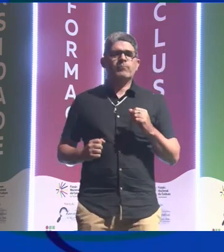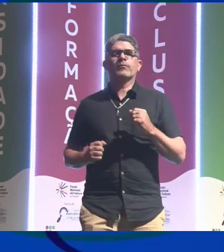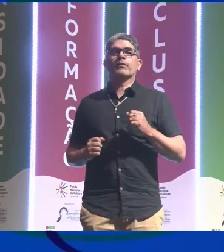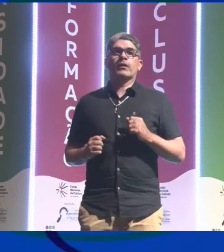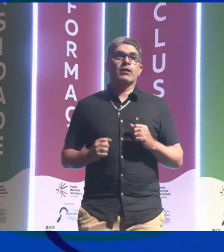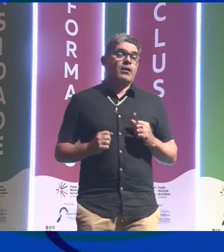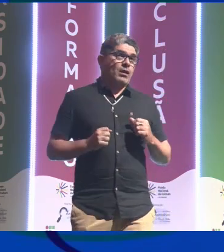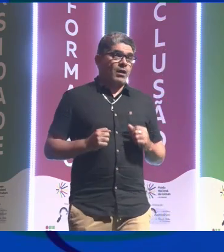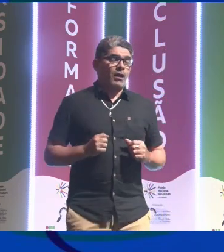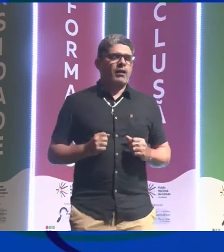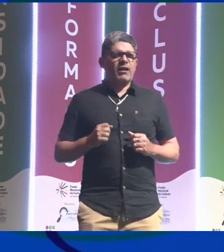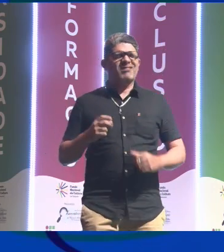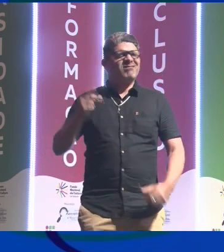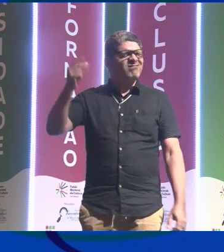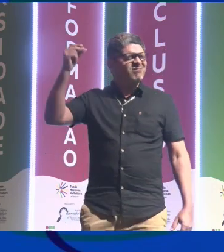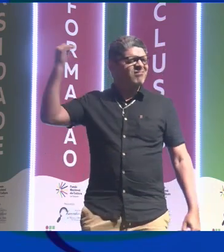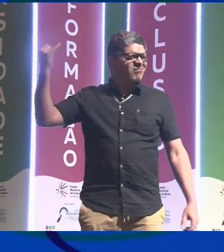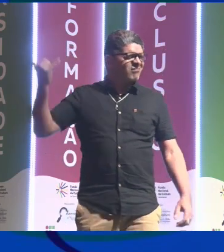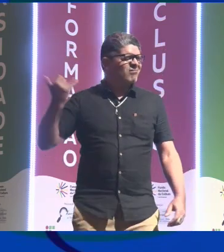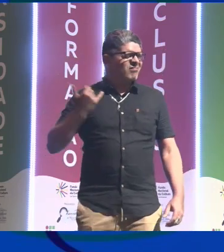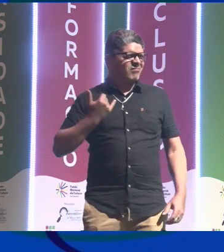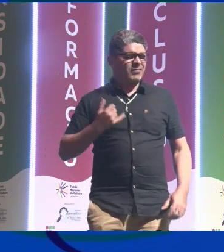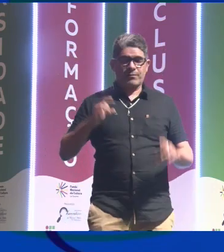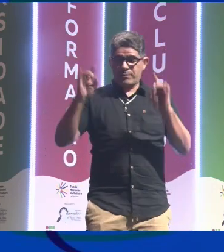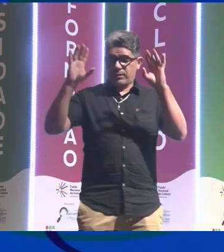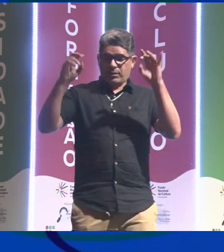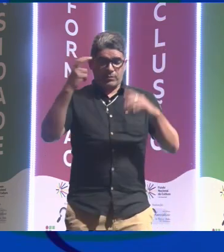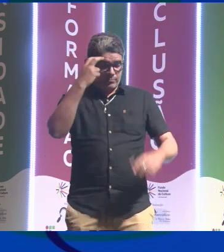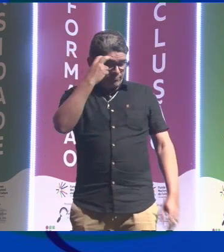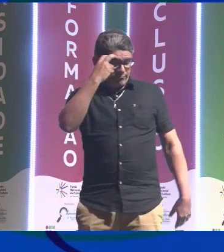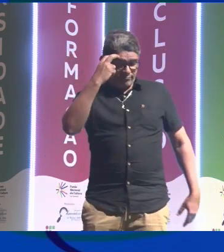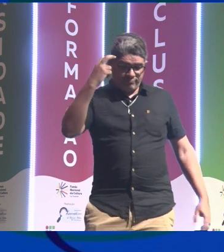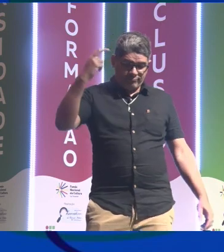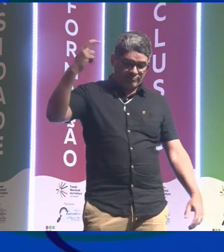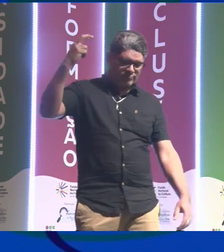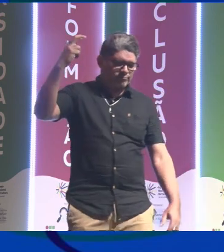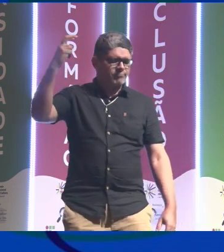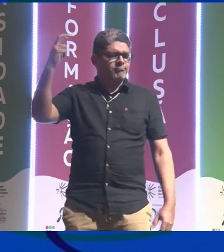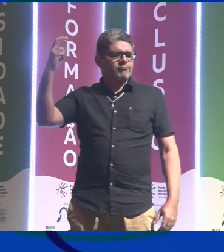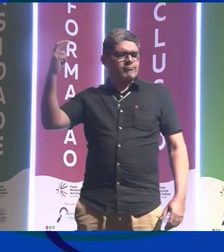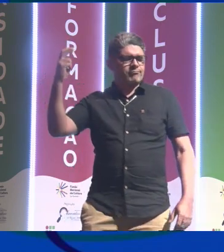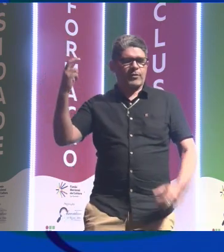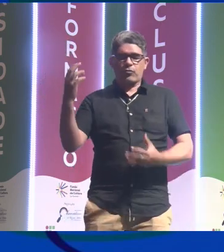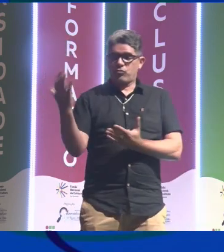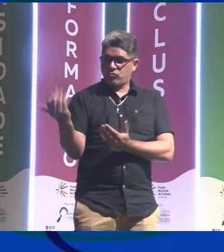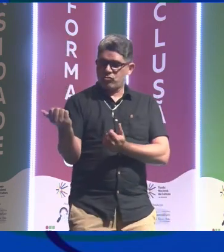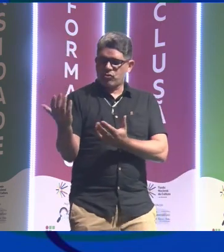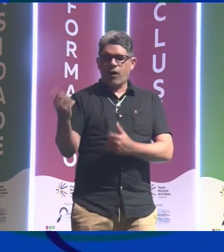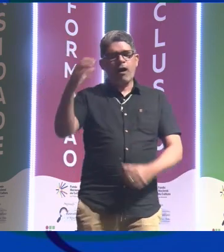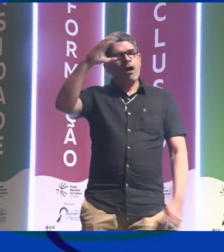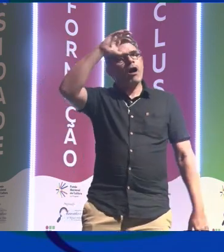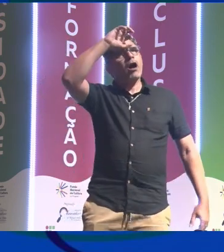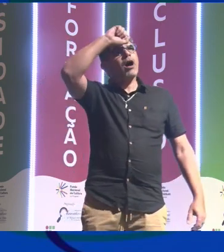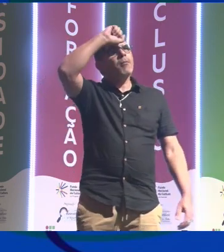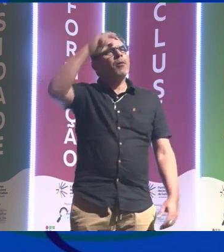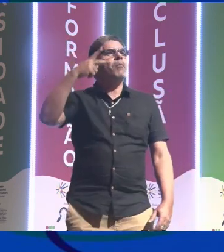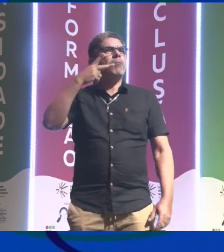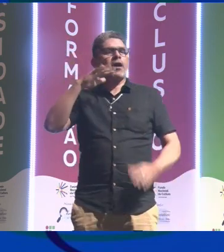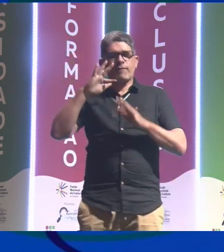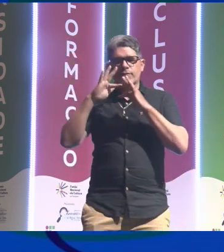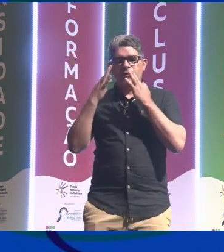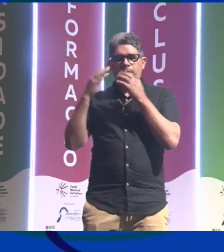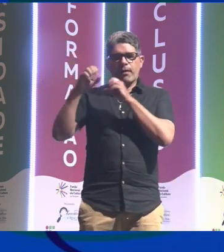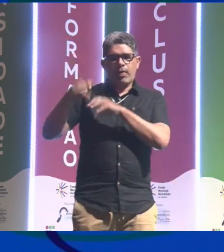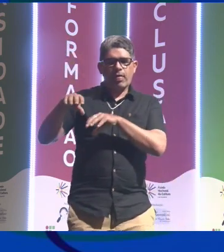Já dizia antigamente da nobre sabedoria. O mais novo aprendia com o